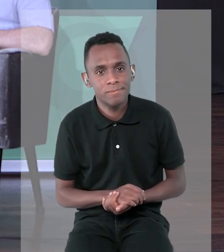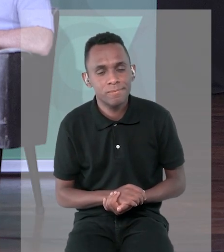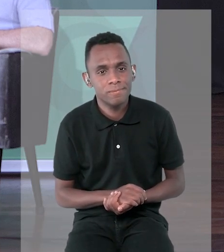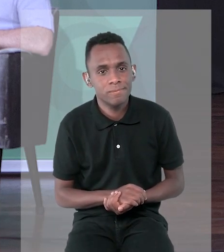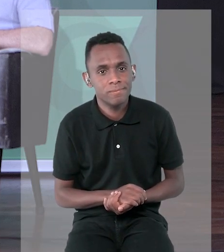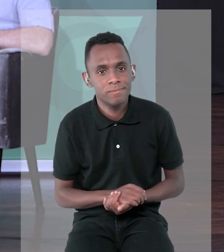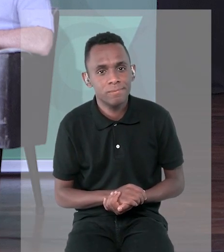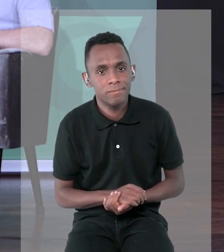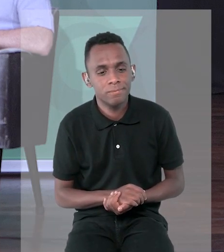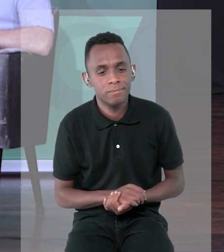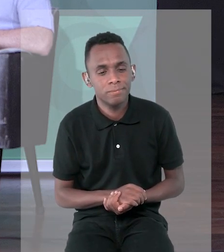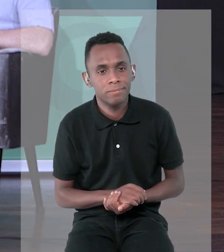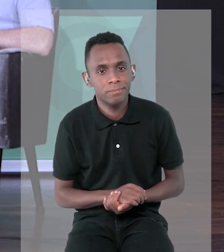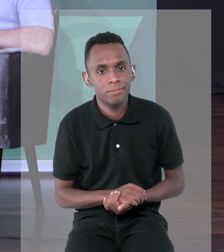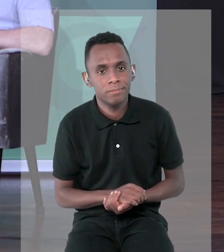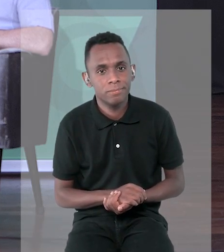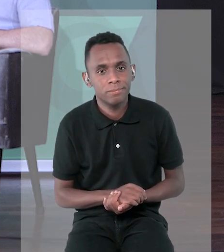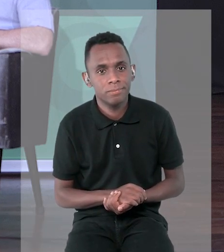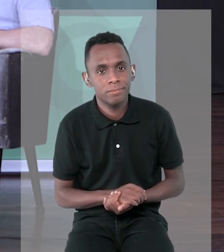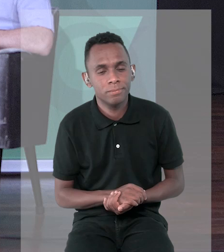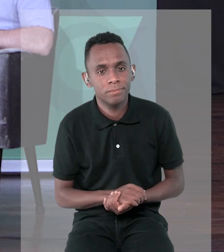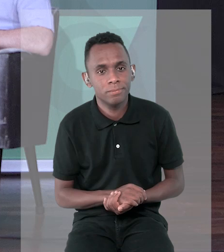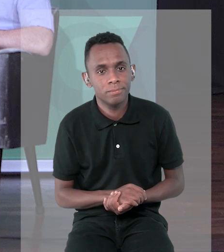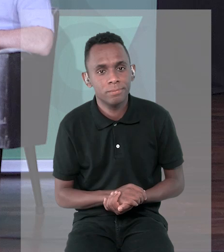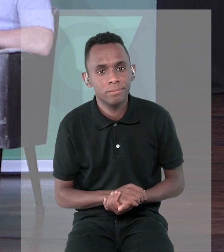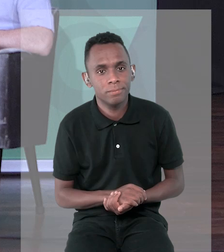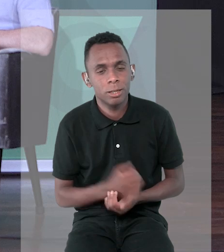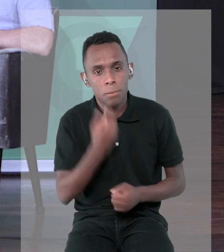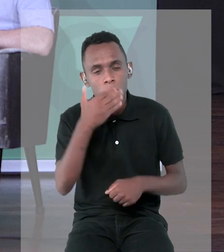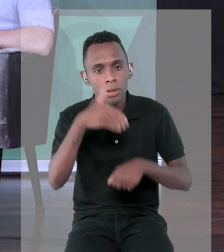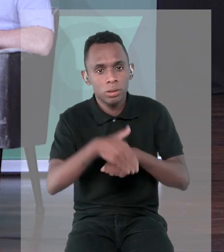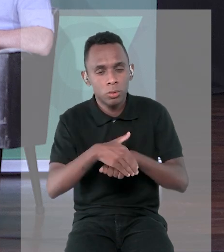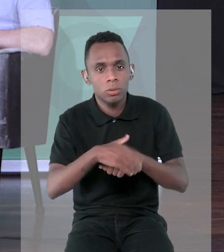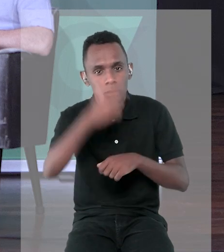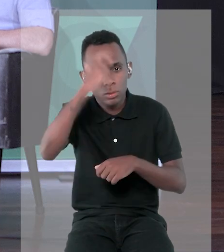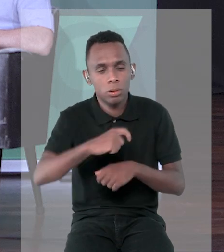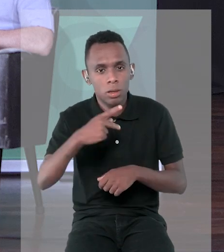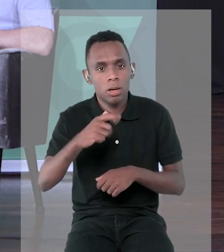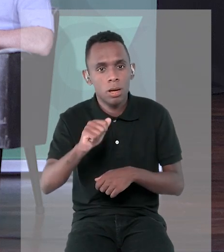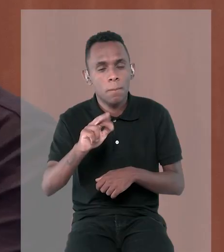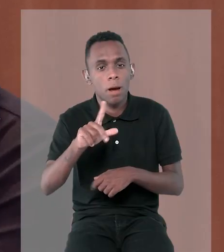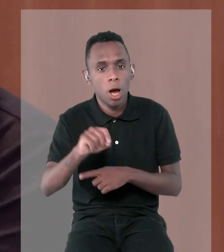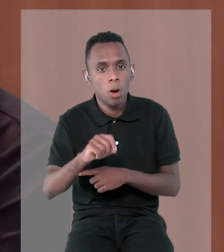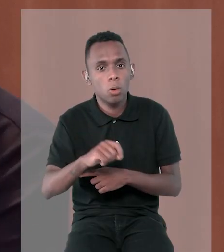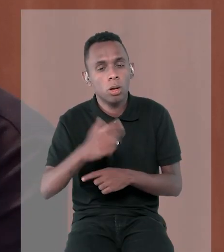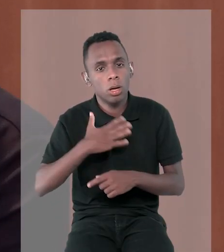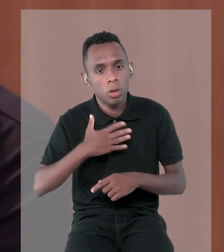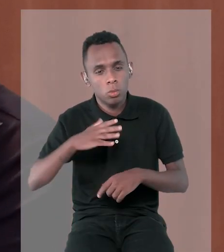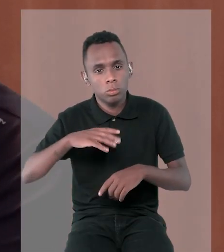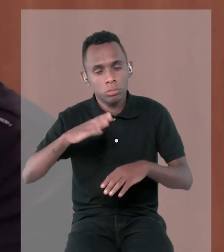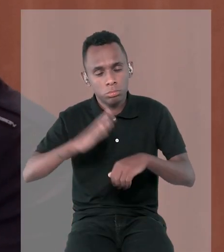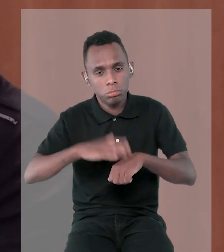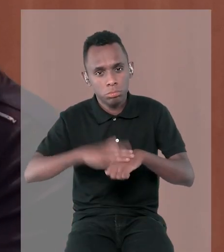o microfone para falar com Juliano. Boa noite, meu nome é Paulo, eu sou médico aqui em